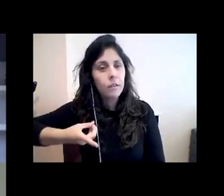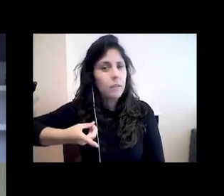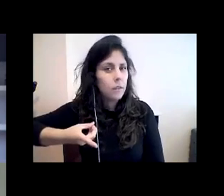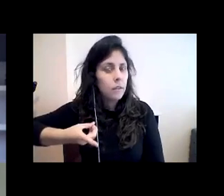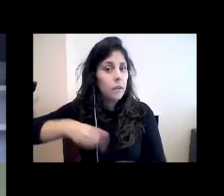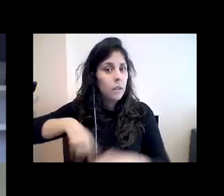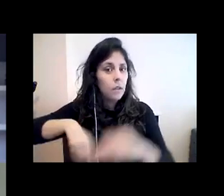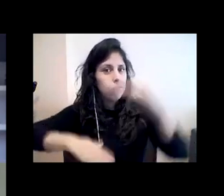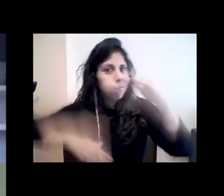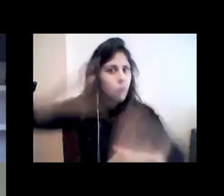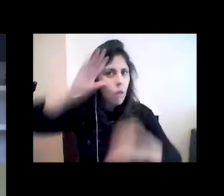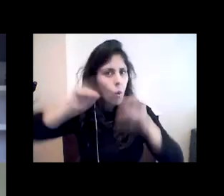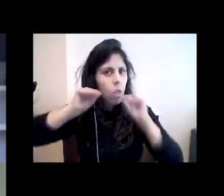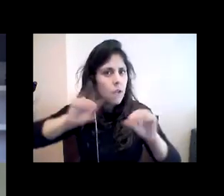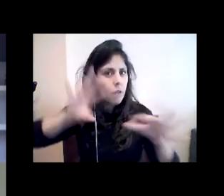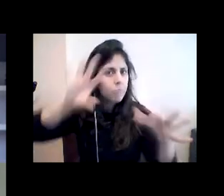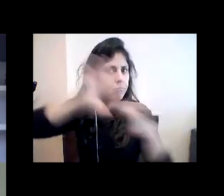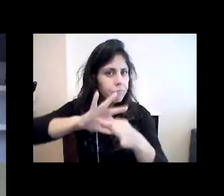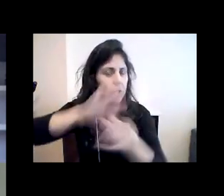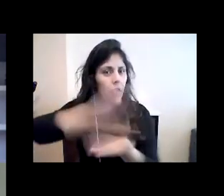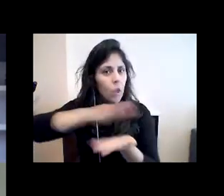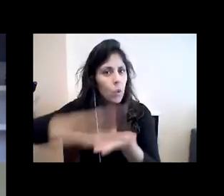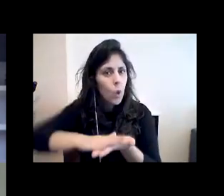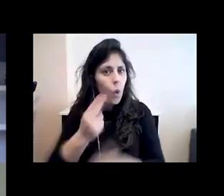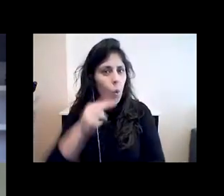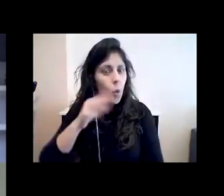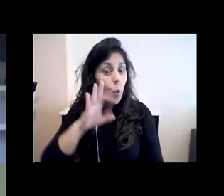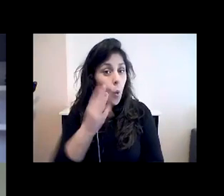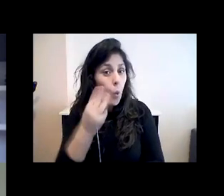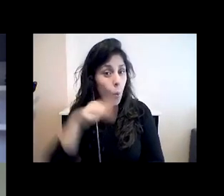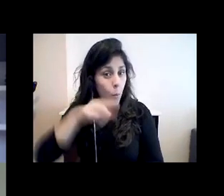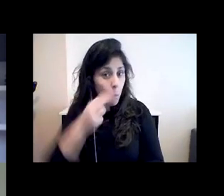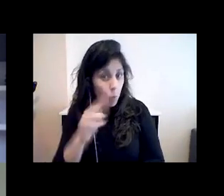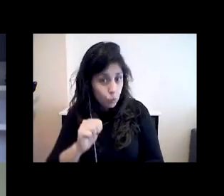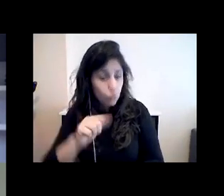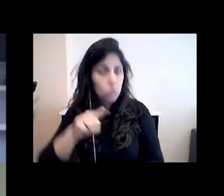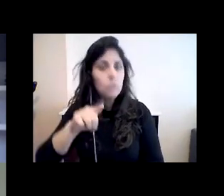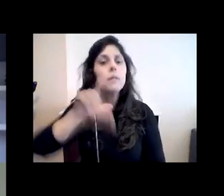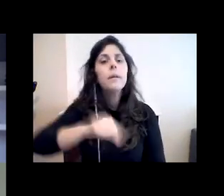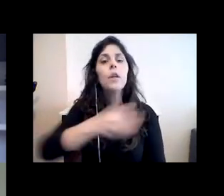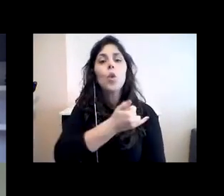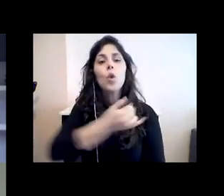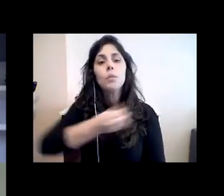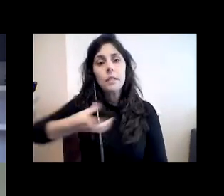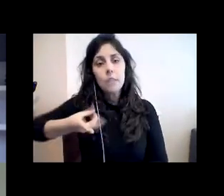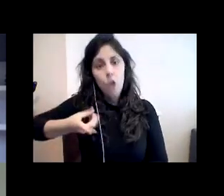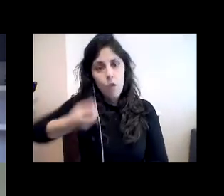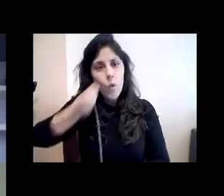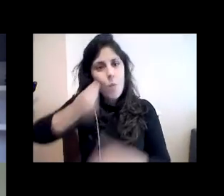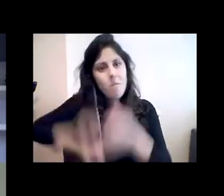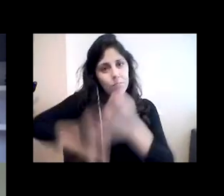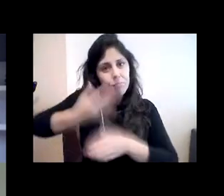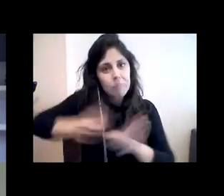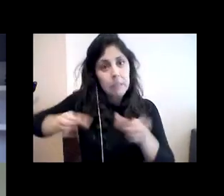Educação, publicada pela editora Humus. E também em 2019, Formar uma Elite ou Educar um